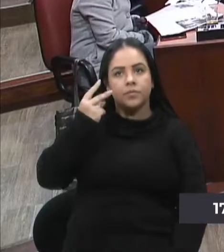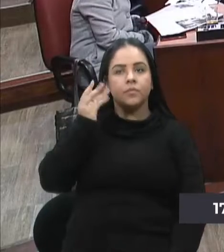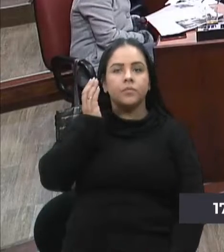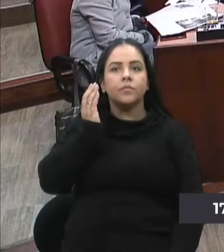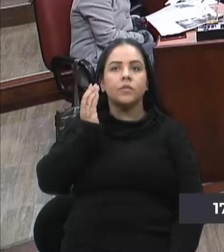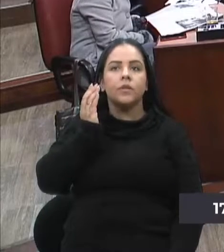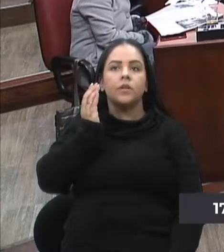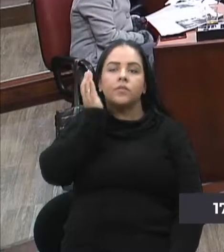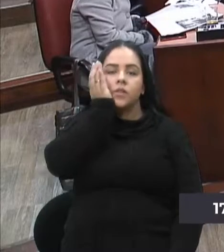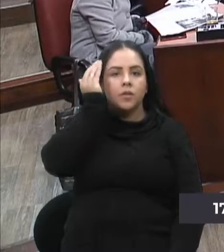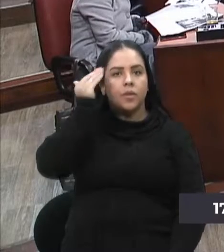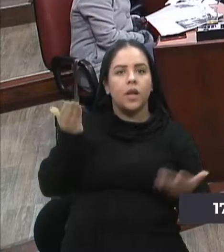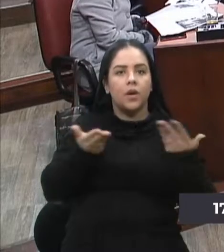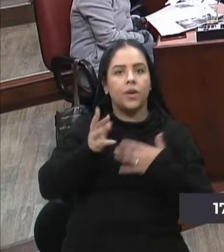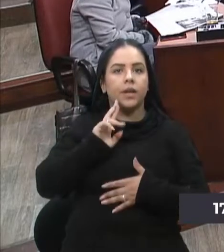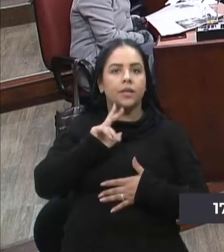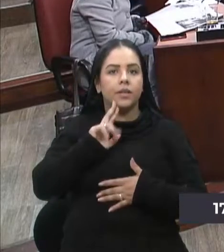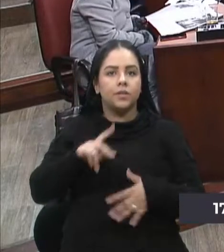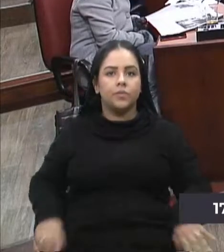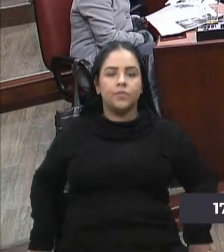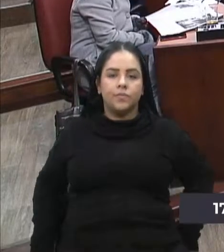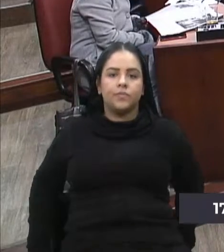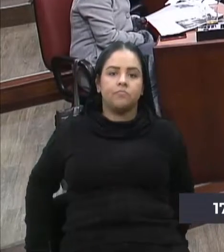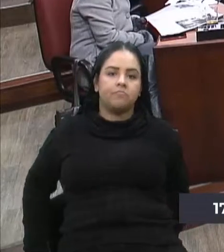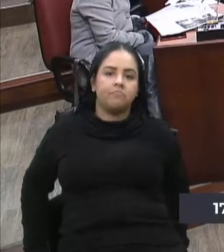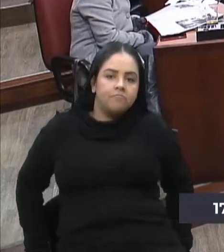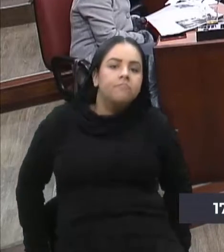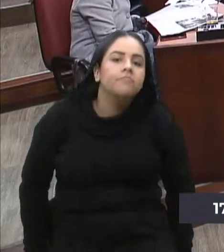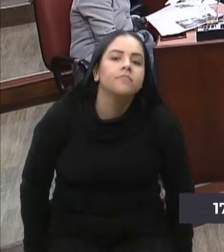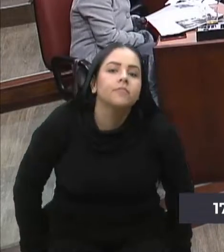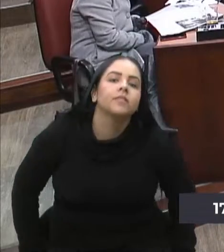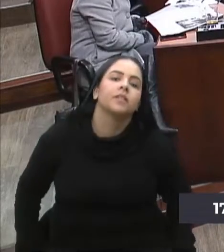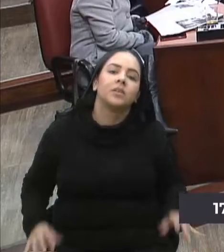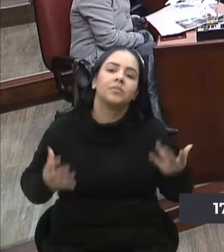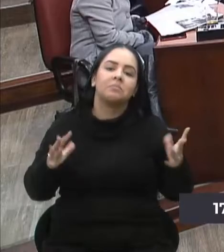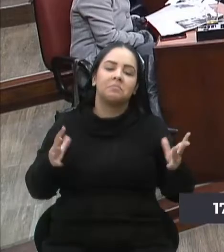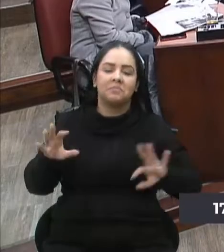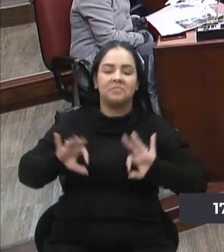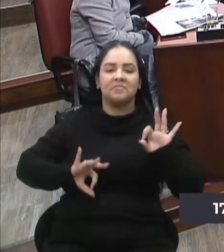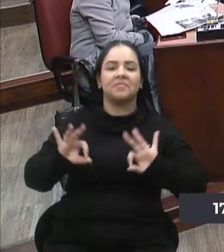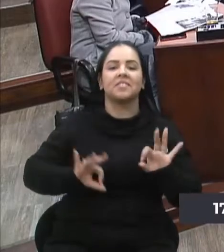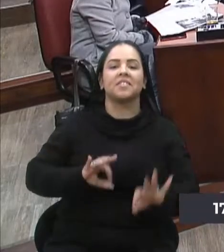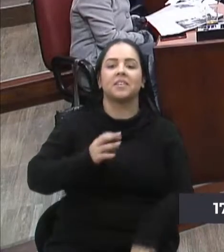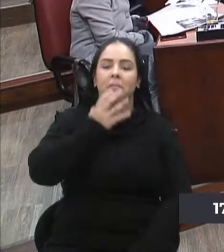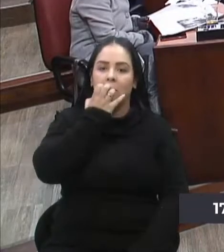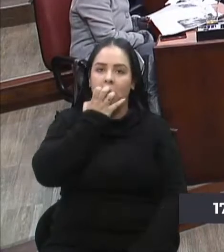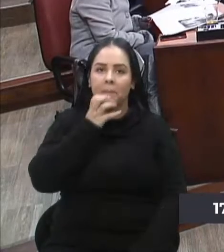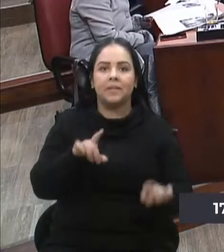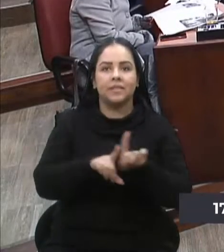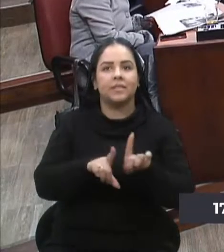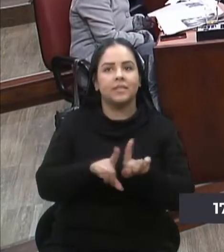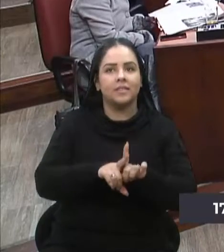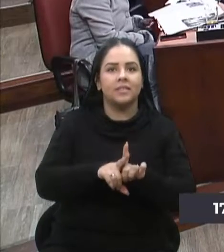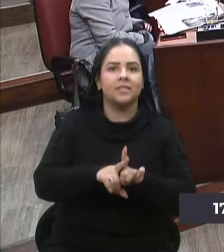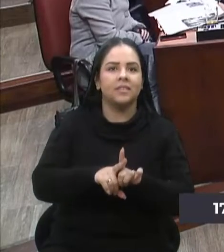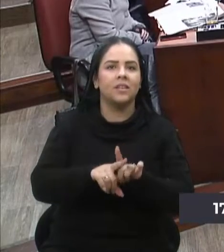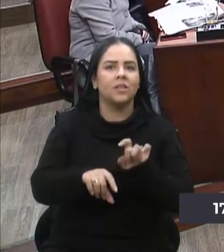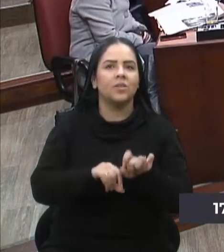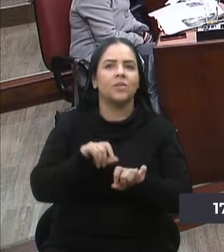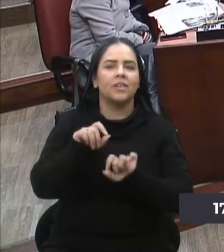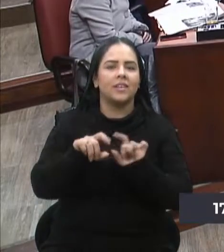e eu tô cartório Parabéns aí organização Vereador amines Por que esteve na gravidez cortá-lo como é que ela